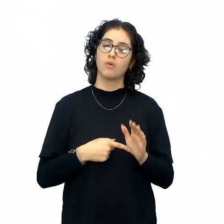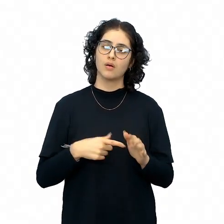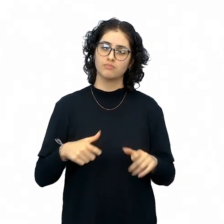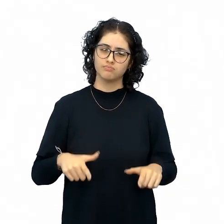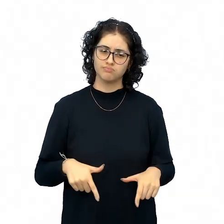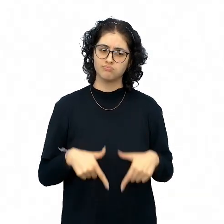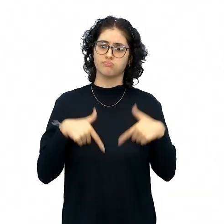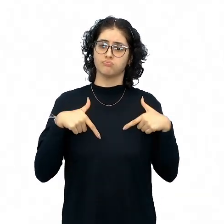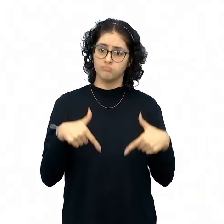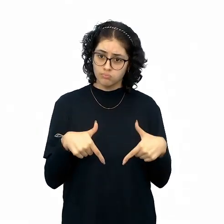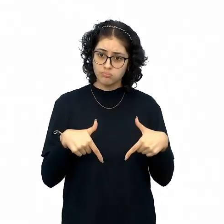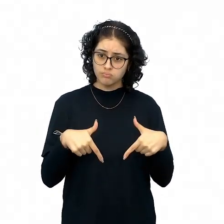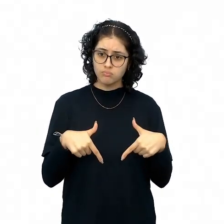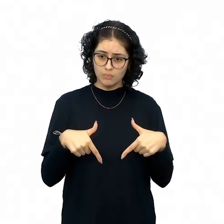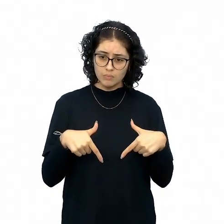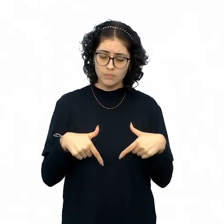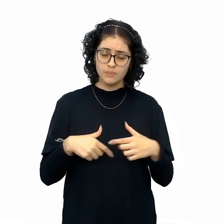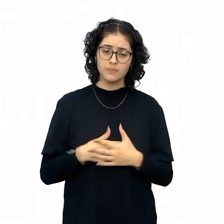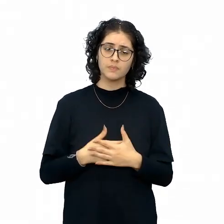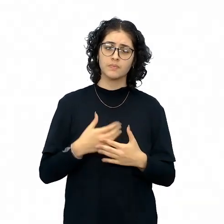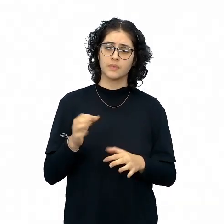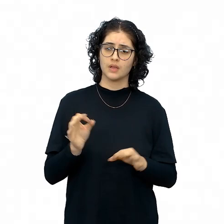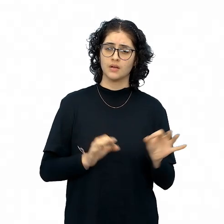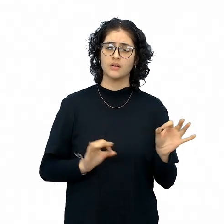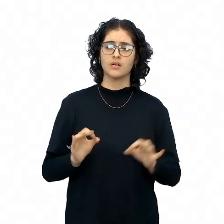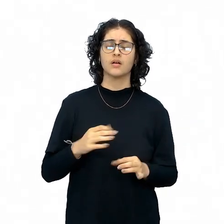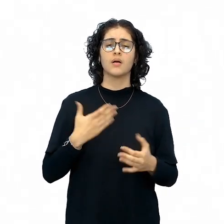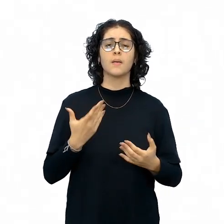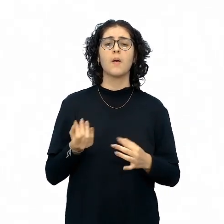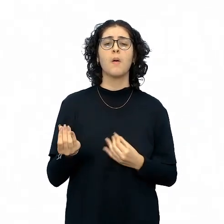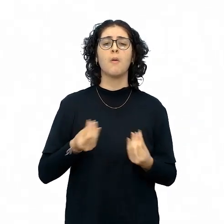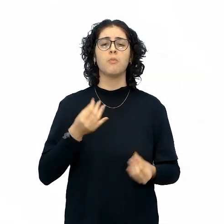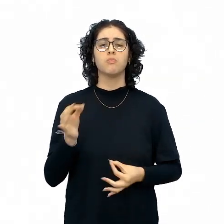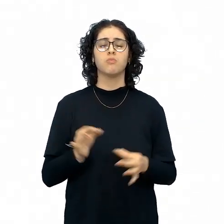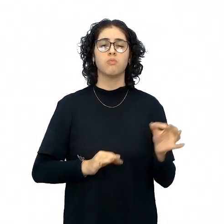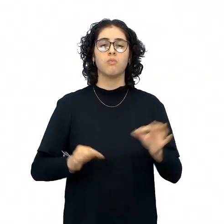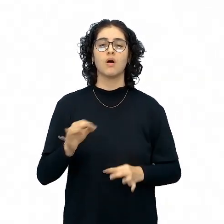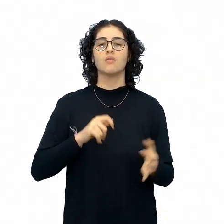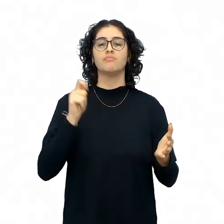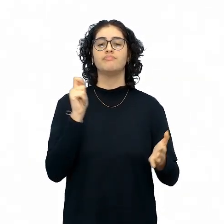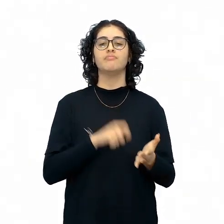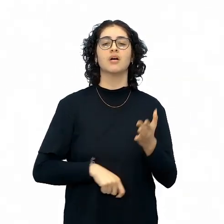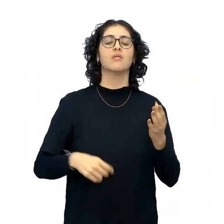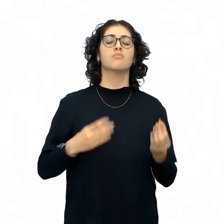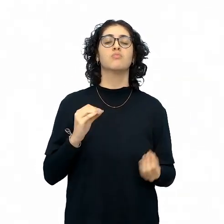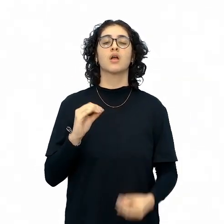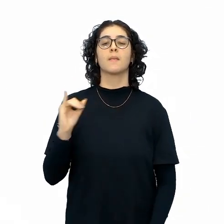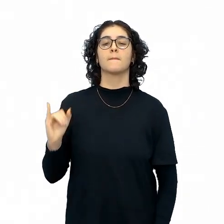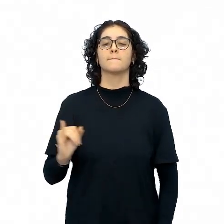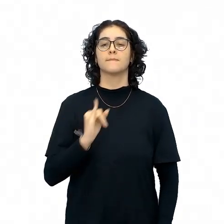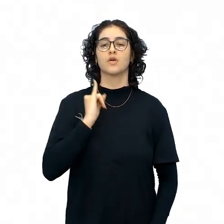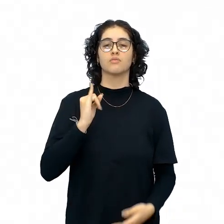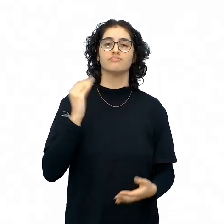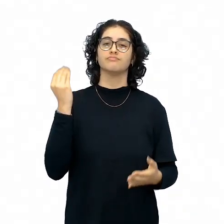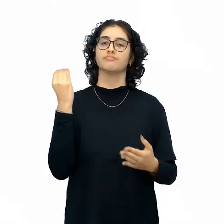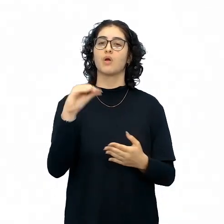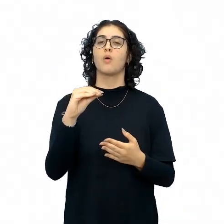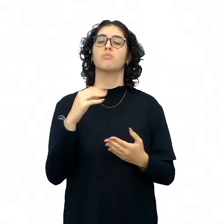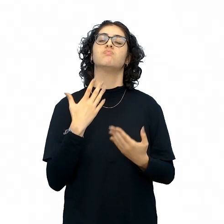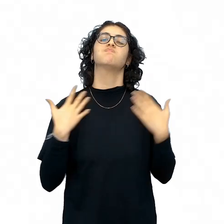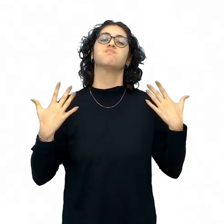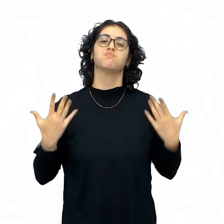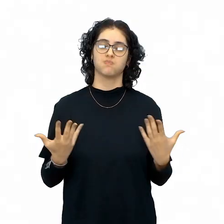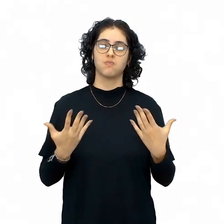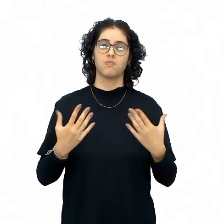ao planejamento. Então, professores, para planejar esse abaixo-assinado, o que é importante propor para eles?